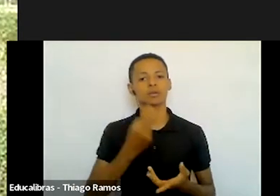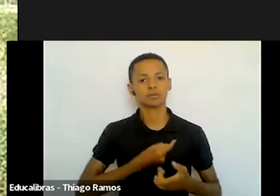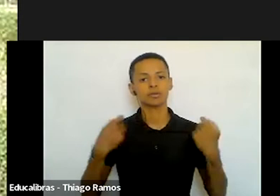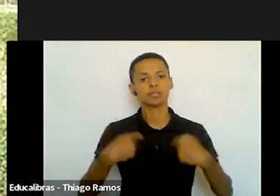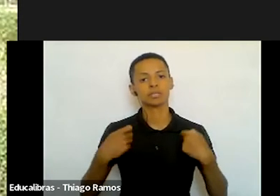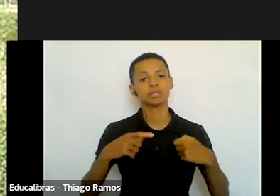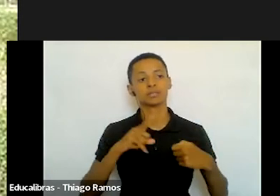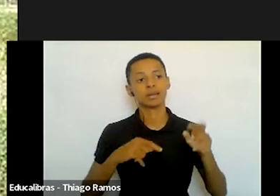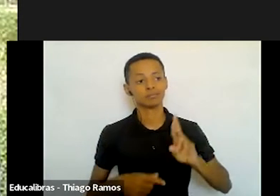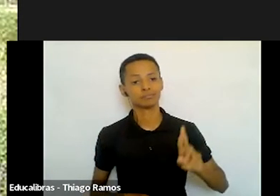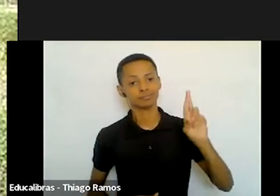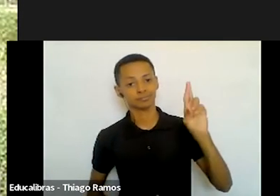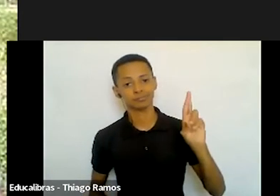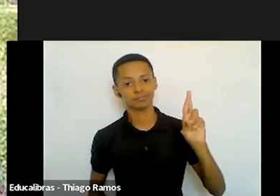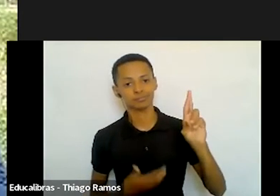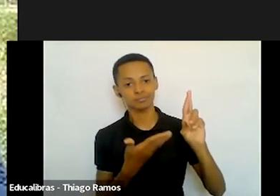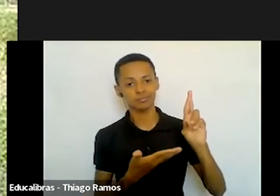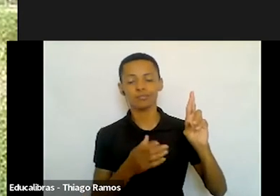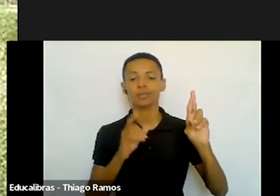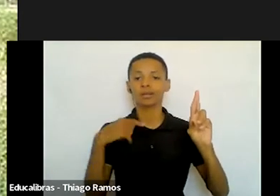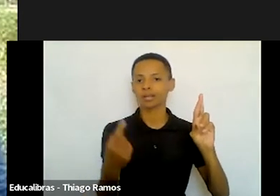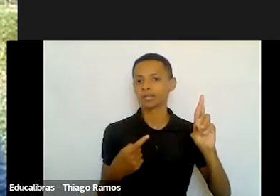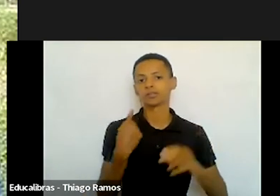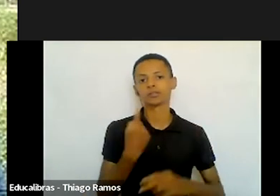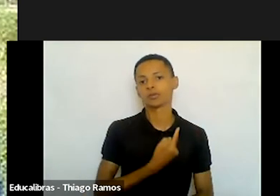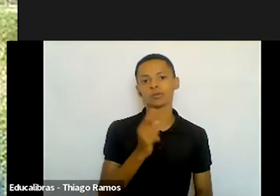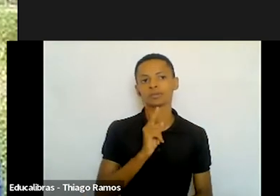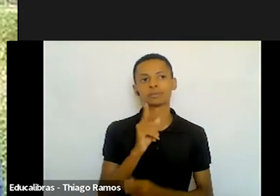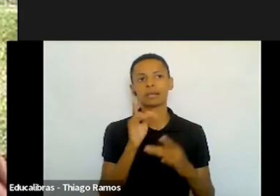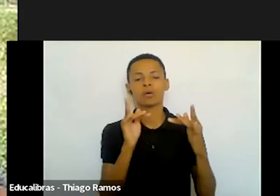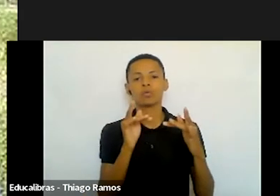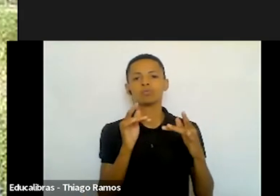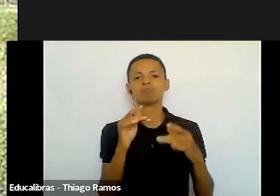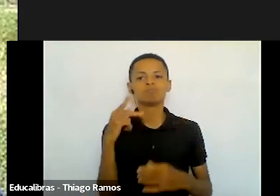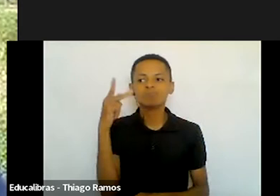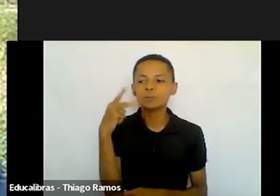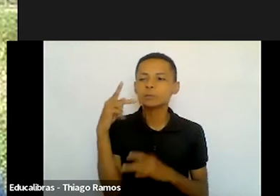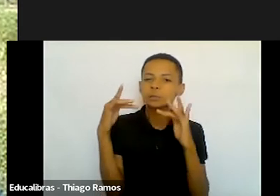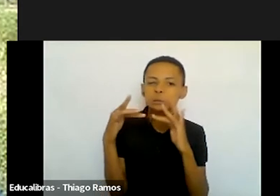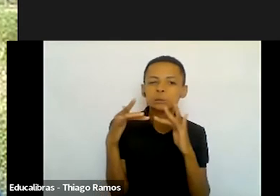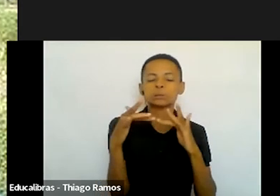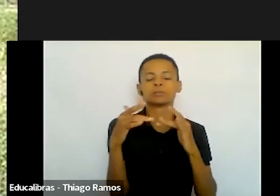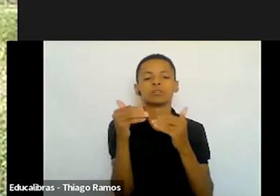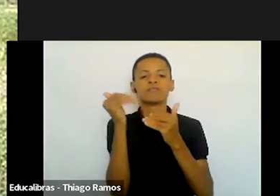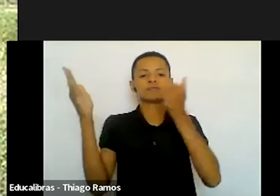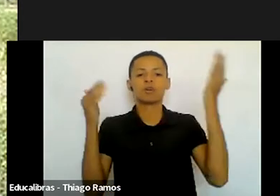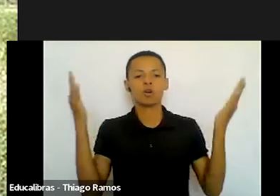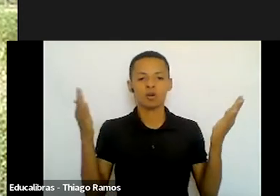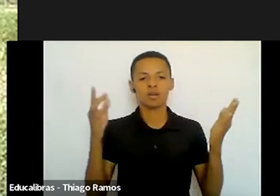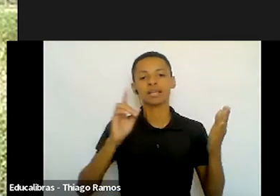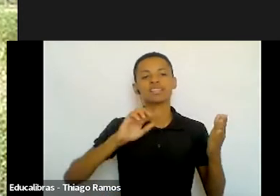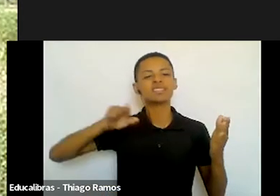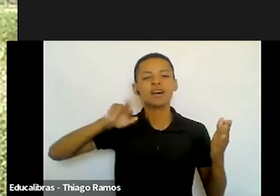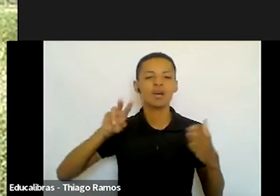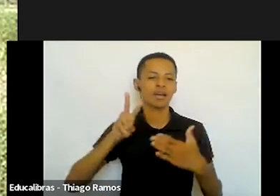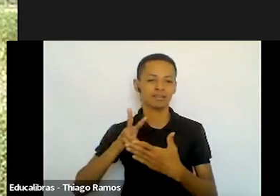representante. E apesar de não conviver e viver a política externa, a política não indígena, mas a